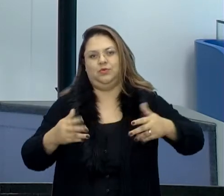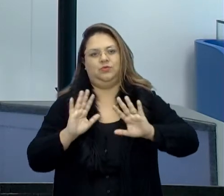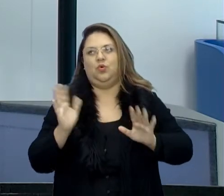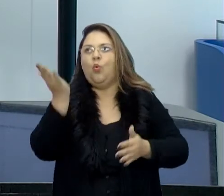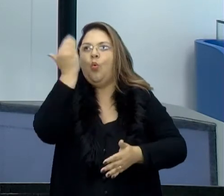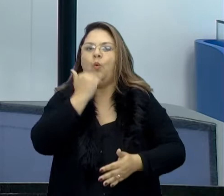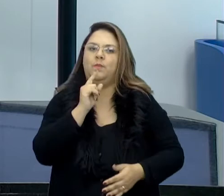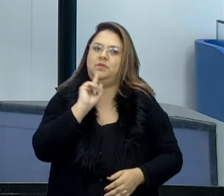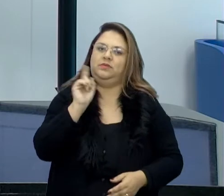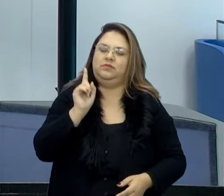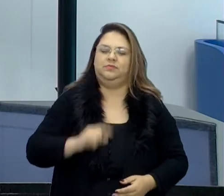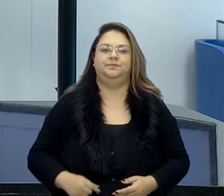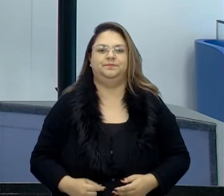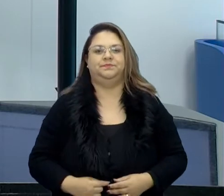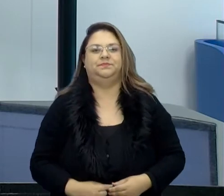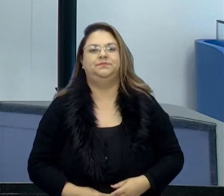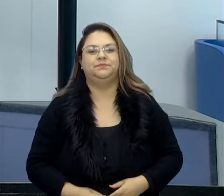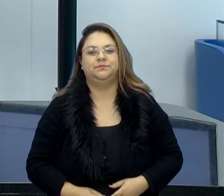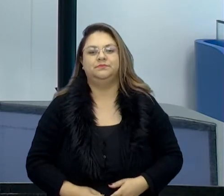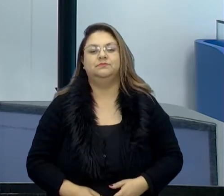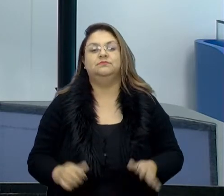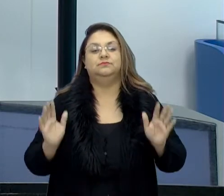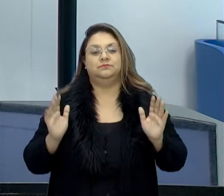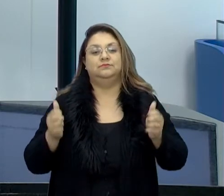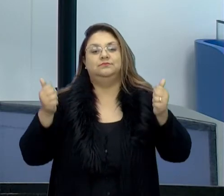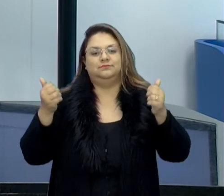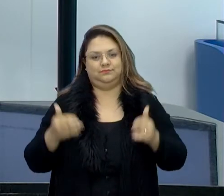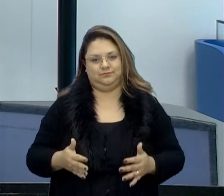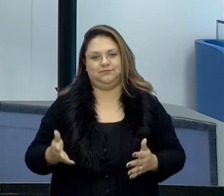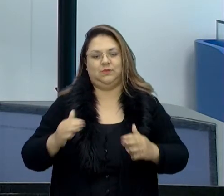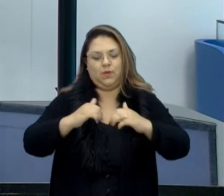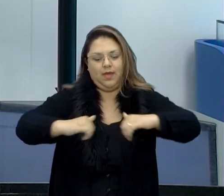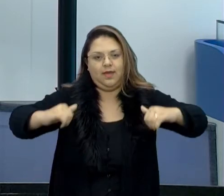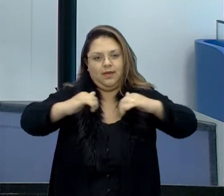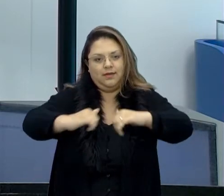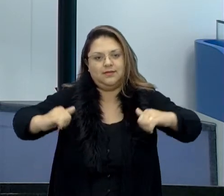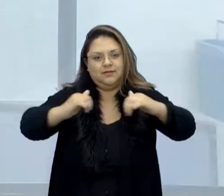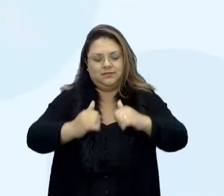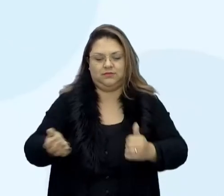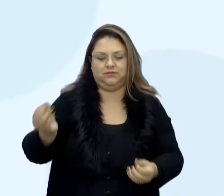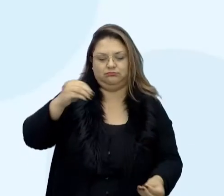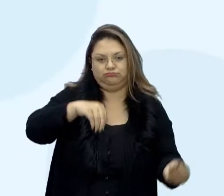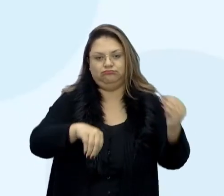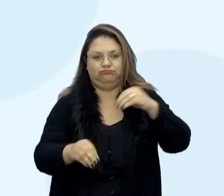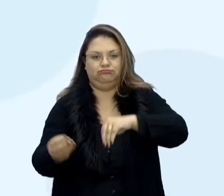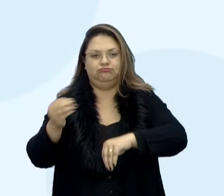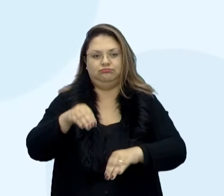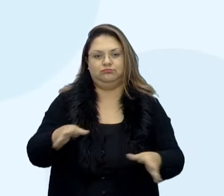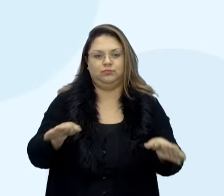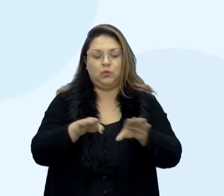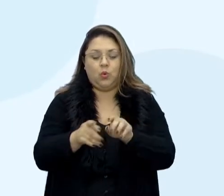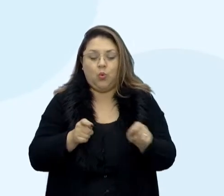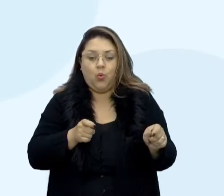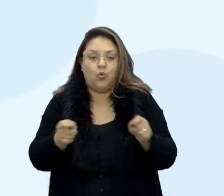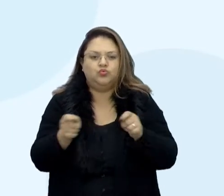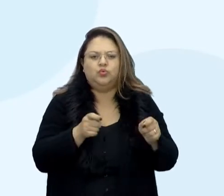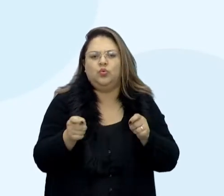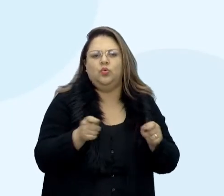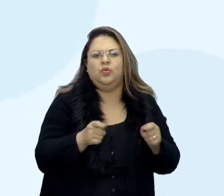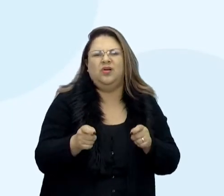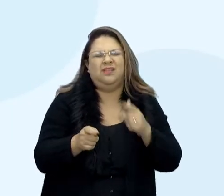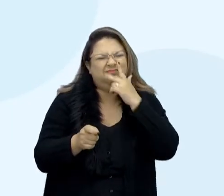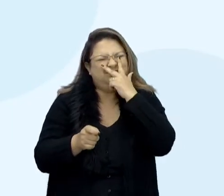nós comentamos aí, teve o aterro controlado, que é um paliativo do lixão,